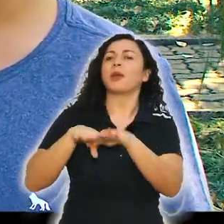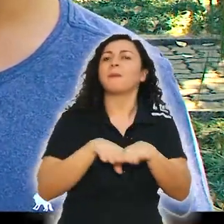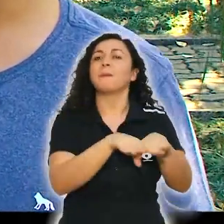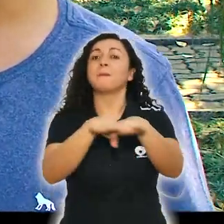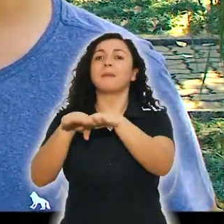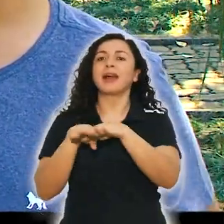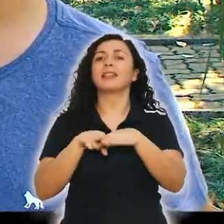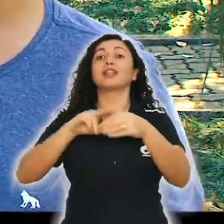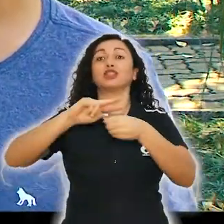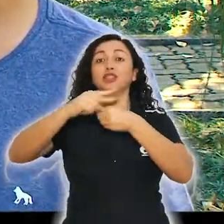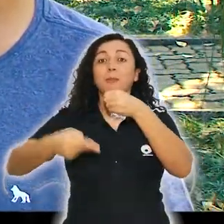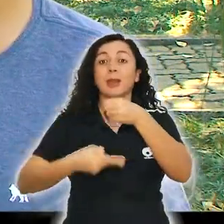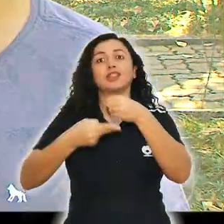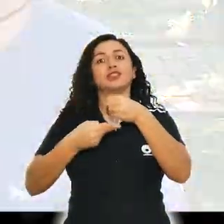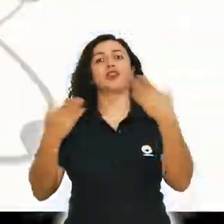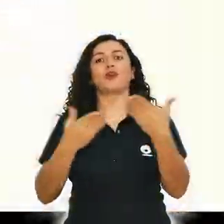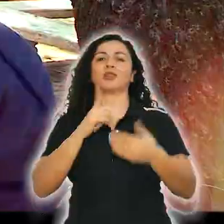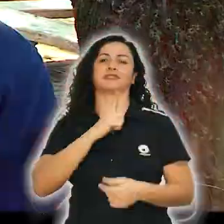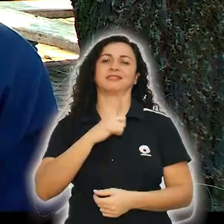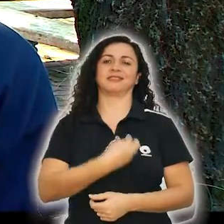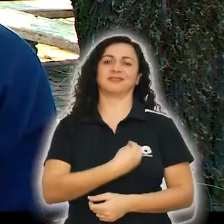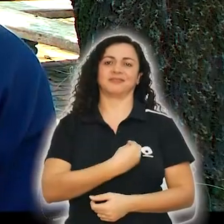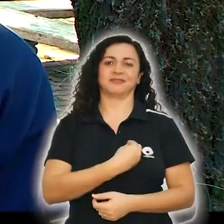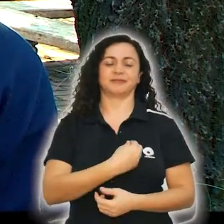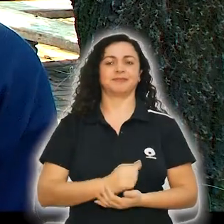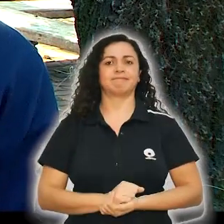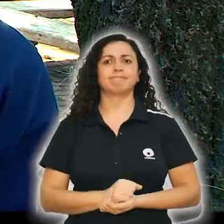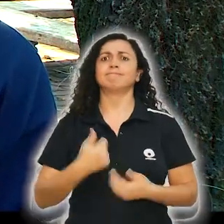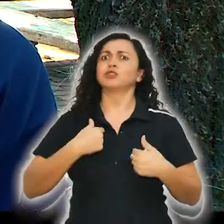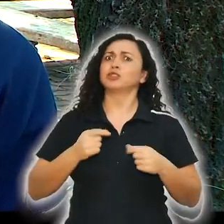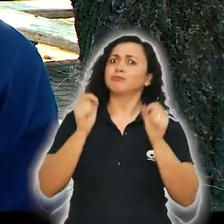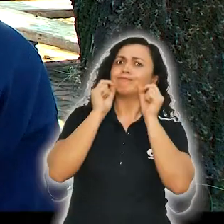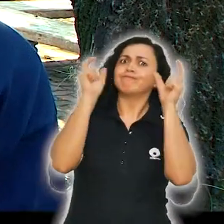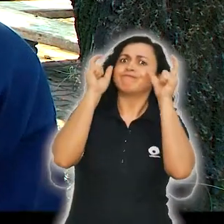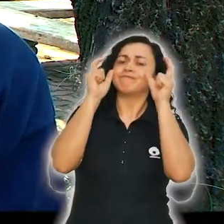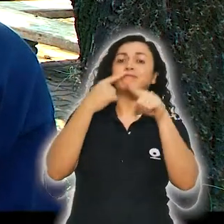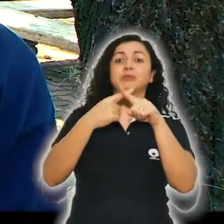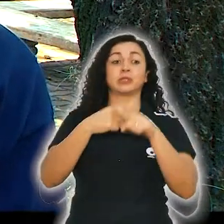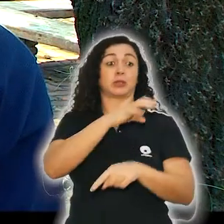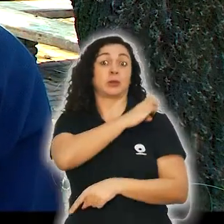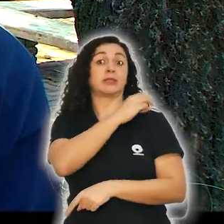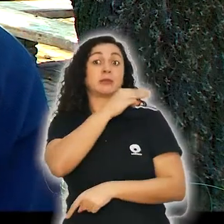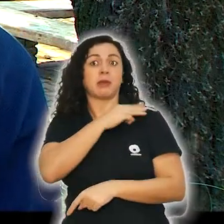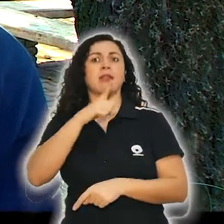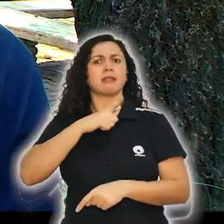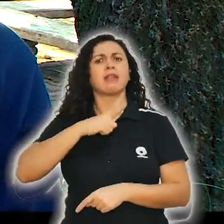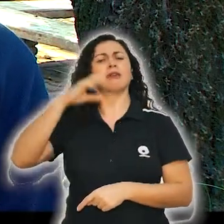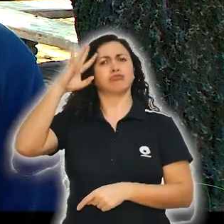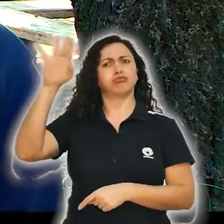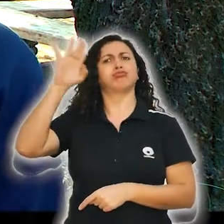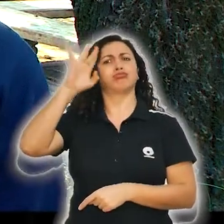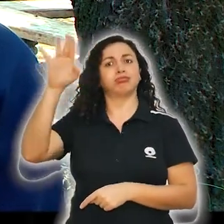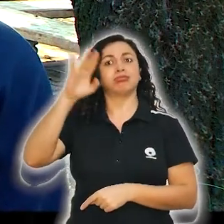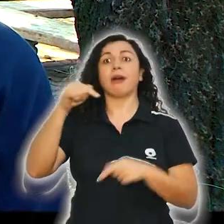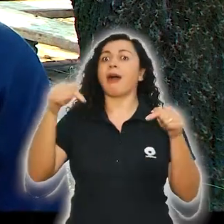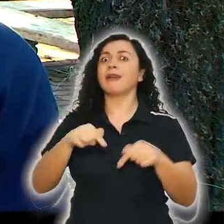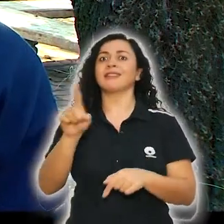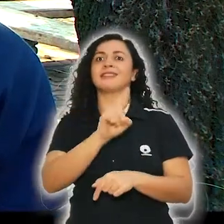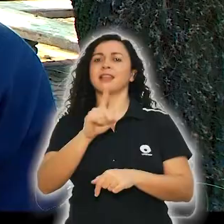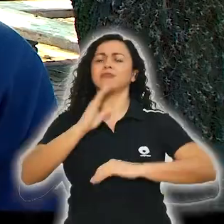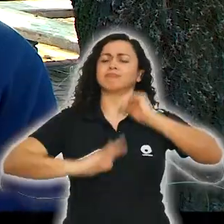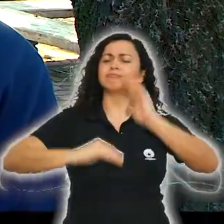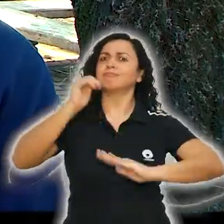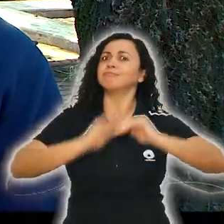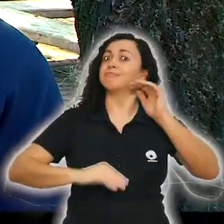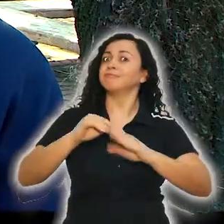de partículas que a gente tem hoje em dia. E assim, eu fiquei surpresa, porque no ensino médio a gente está acostumado a ver muito conceito teórico. E aqui a gente consegue aplicar muita